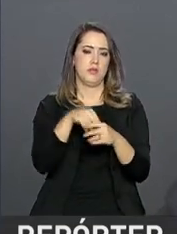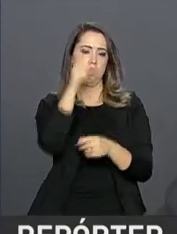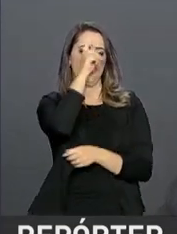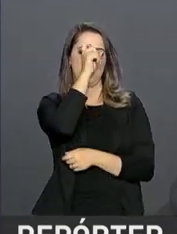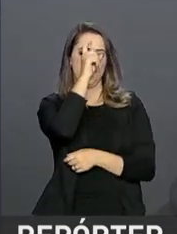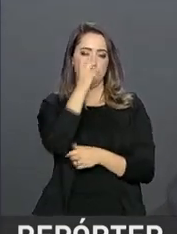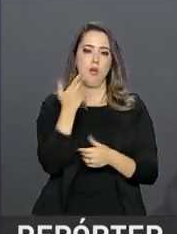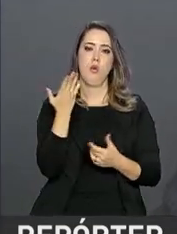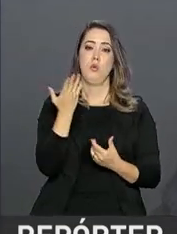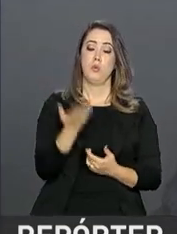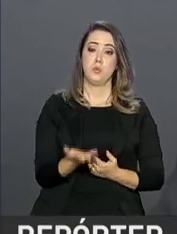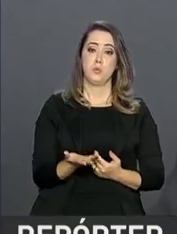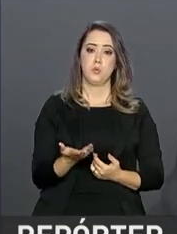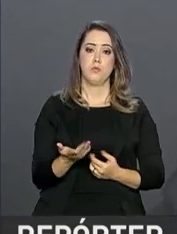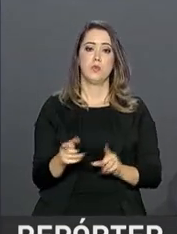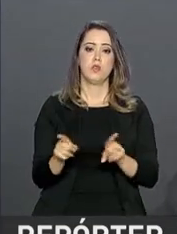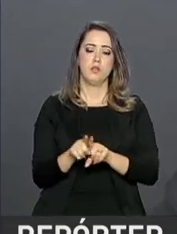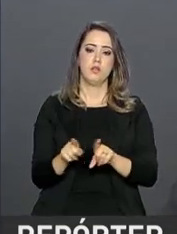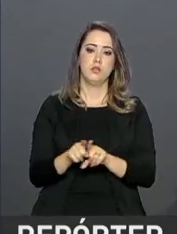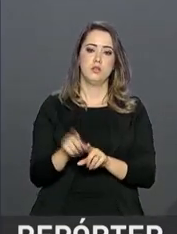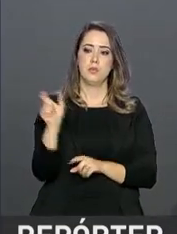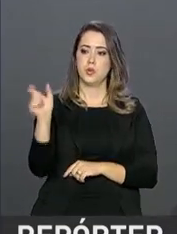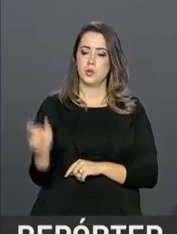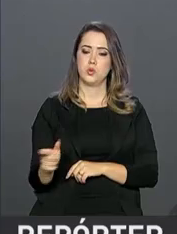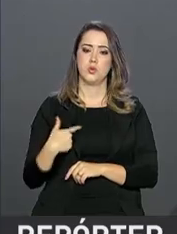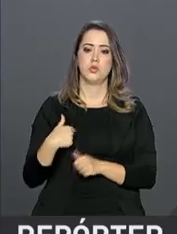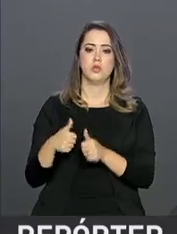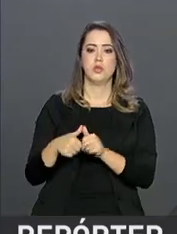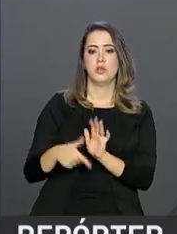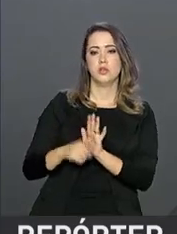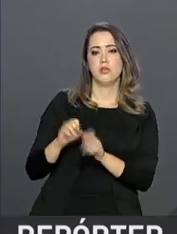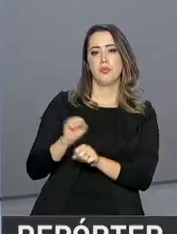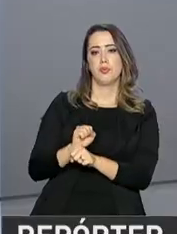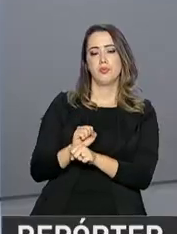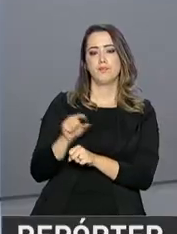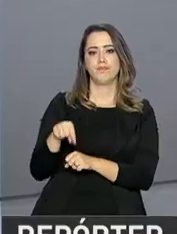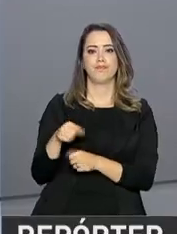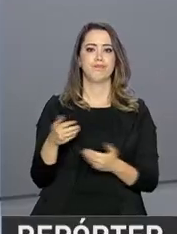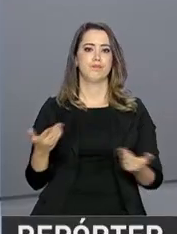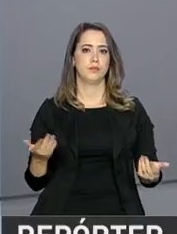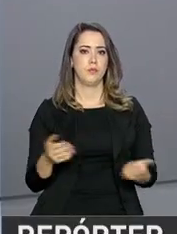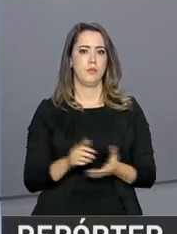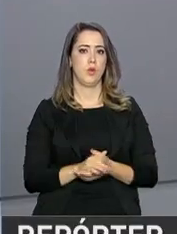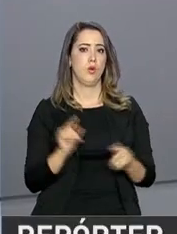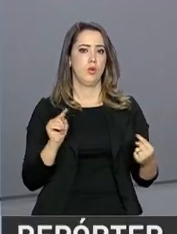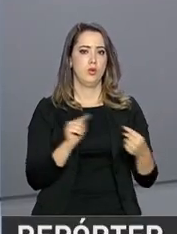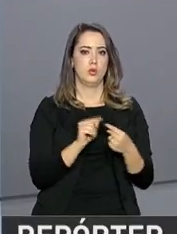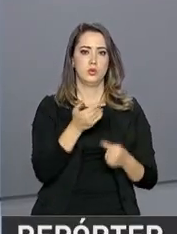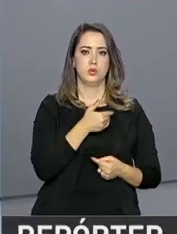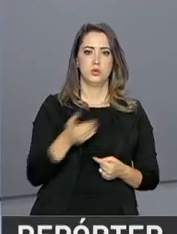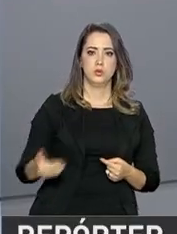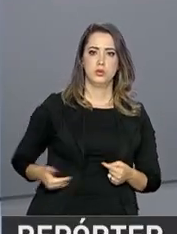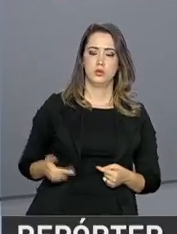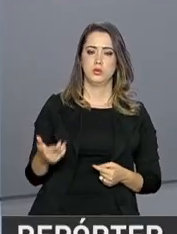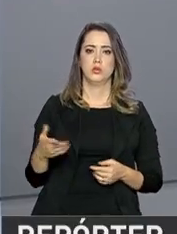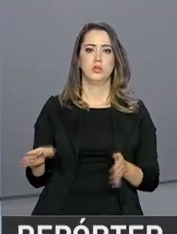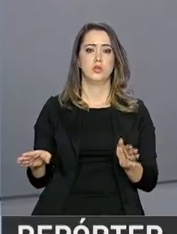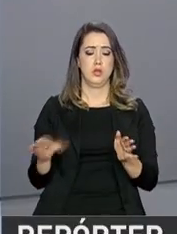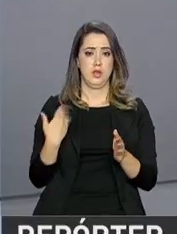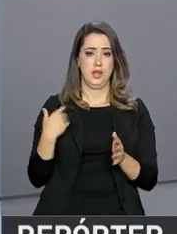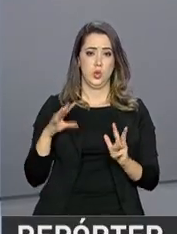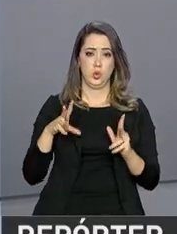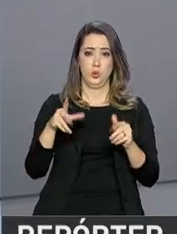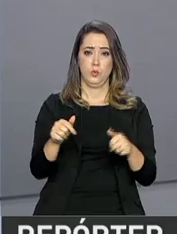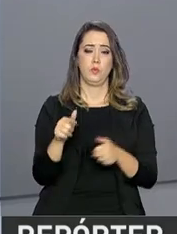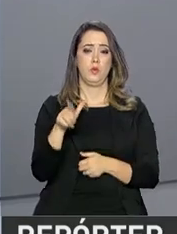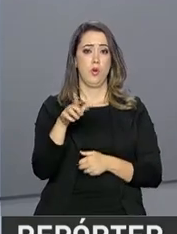obra, né, e tempo do paciente que ele fica aqui no hospital. A meta do governo é chegar a implantar o